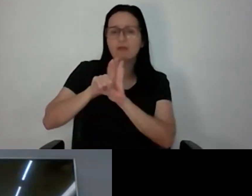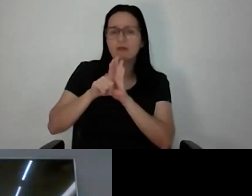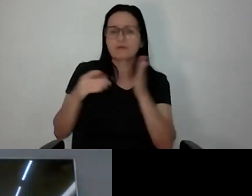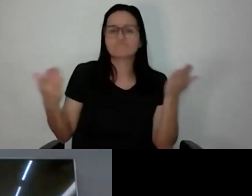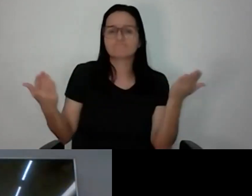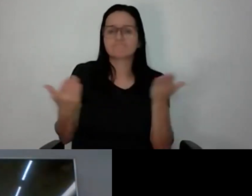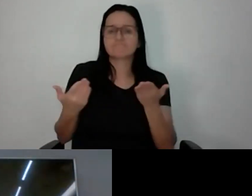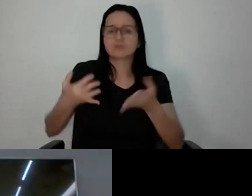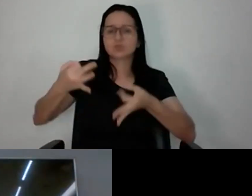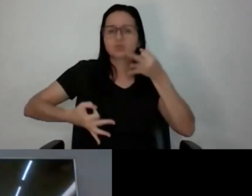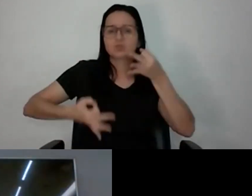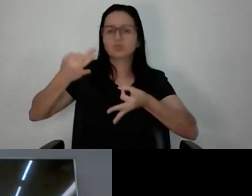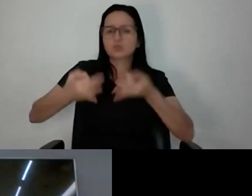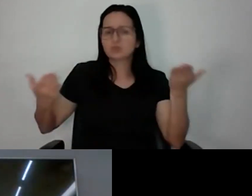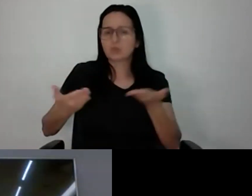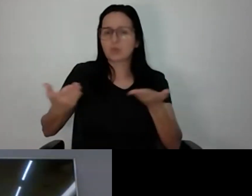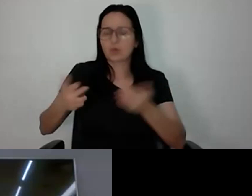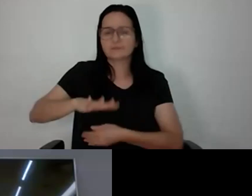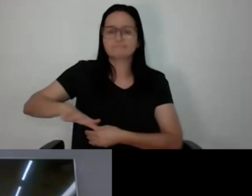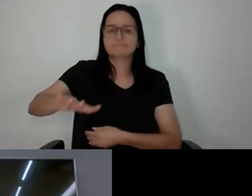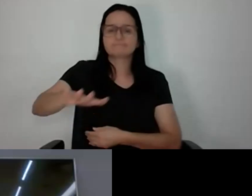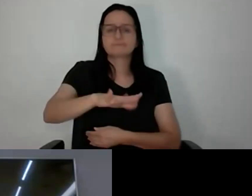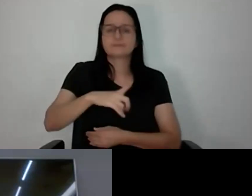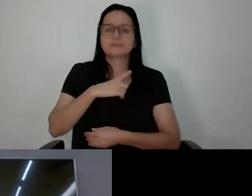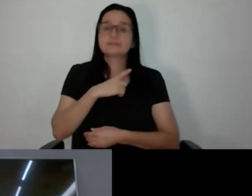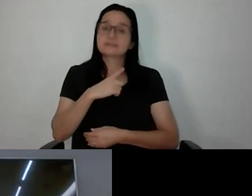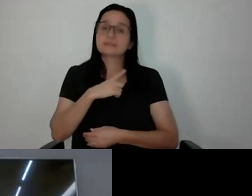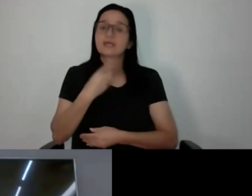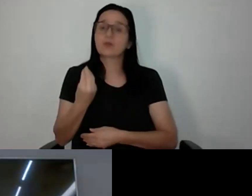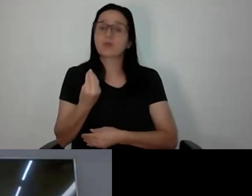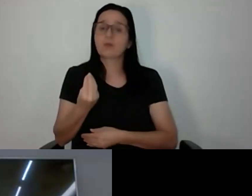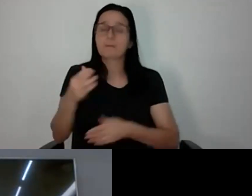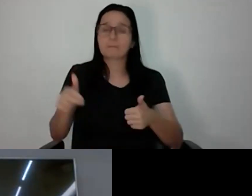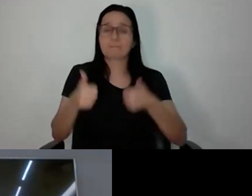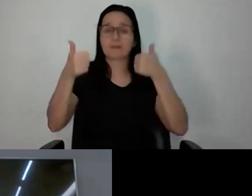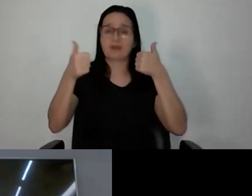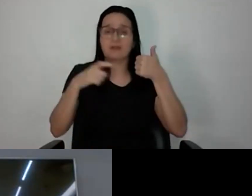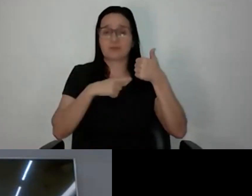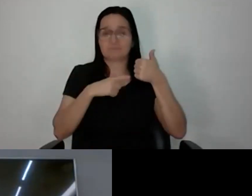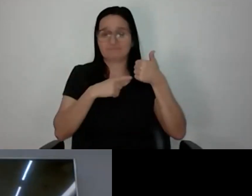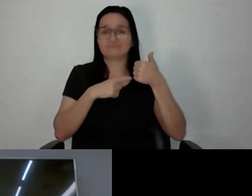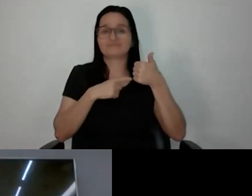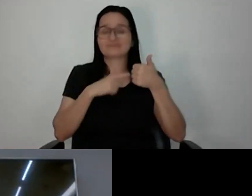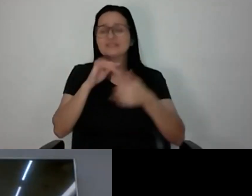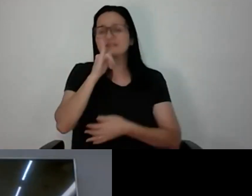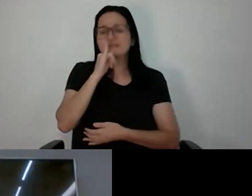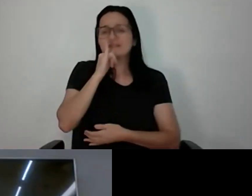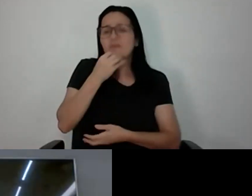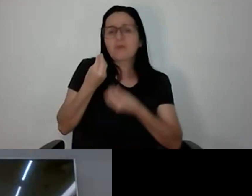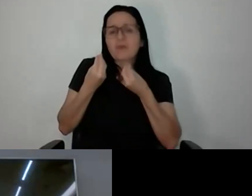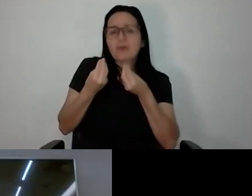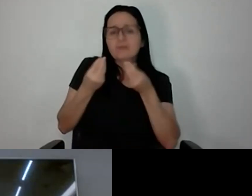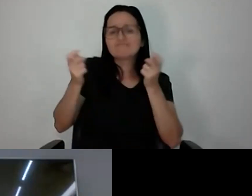que a gente tem hoje deve ser aplicado da melhor forma, né? Deve ser aplicado, na verdade, da forma que pode viabilizar